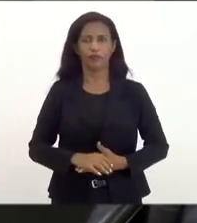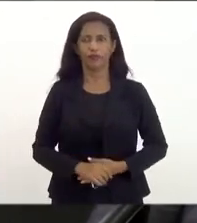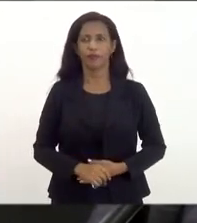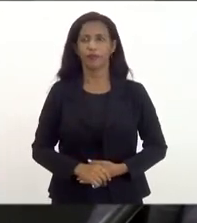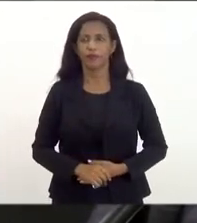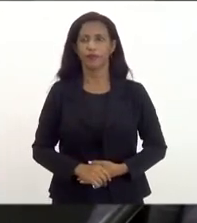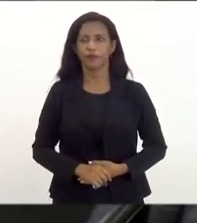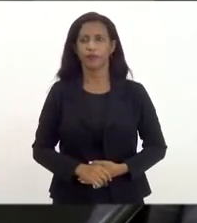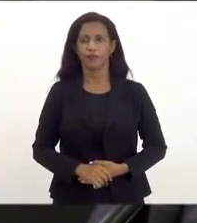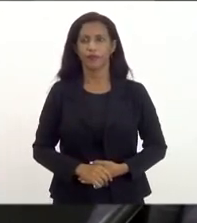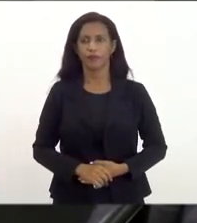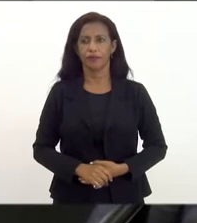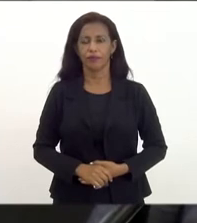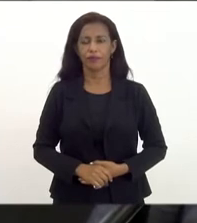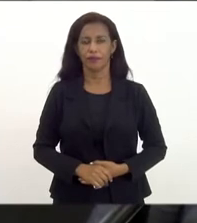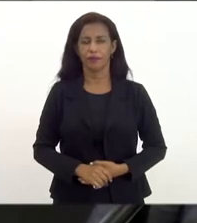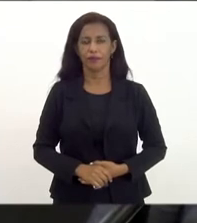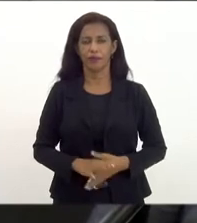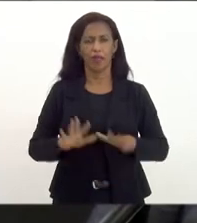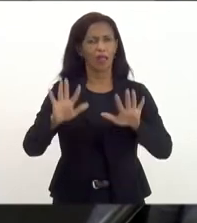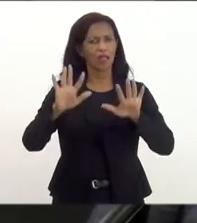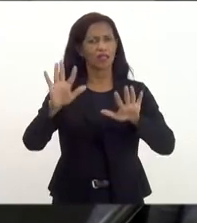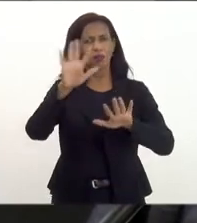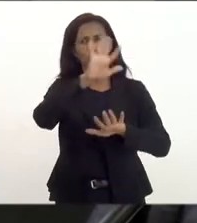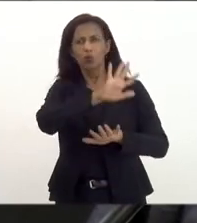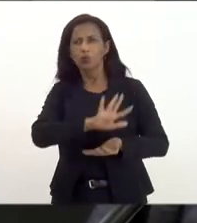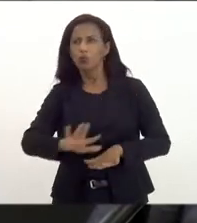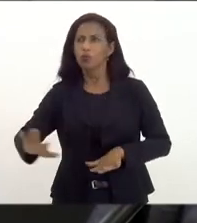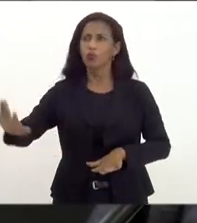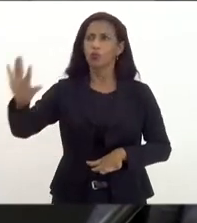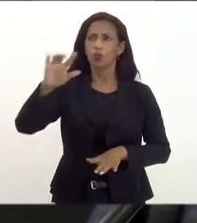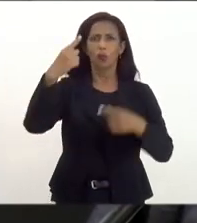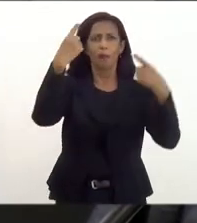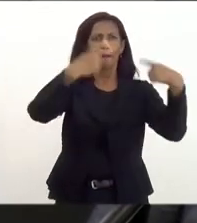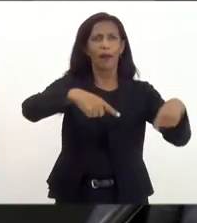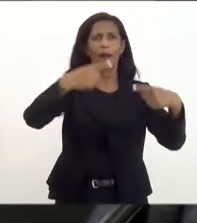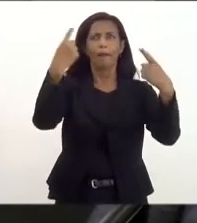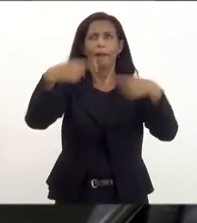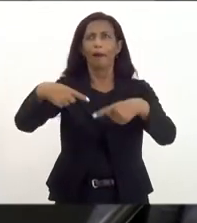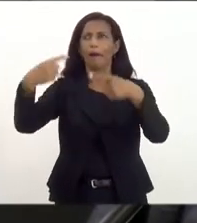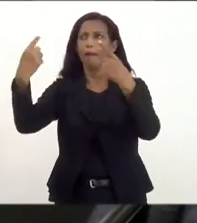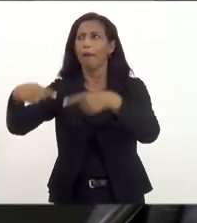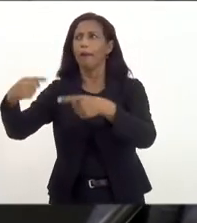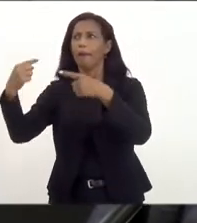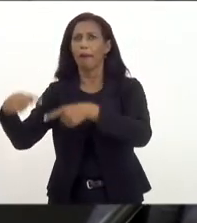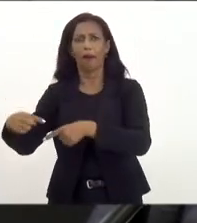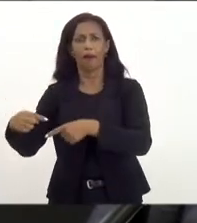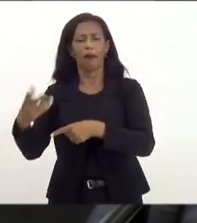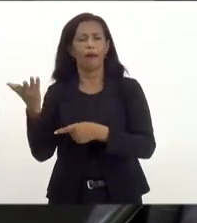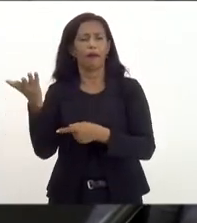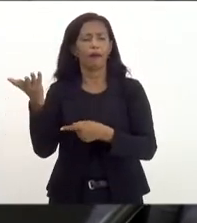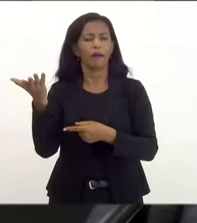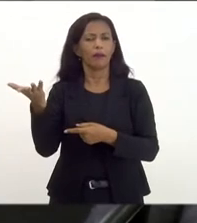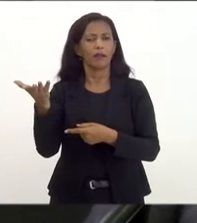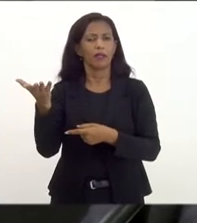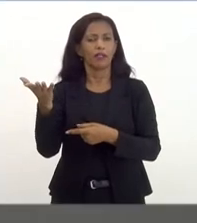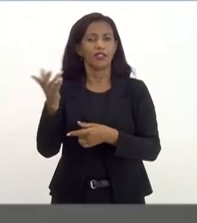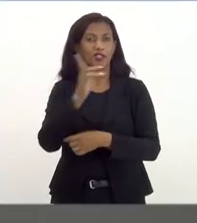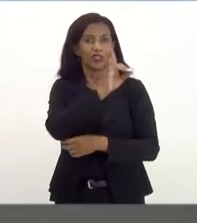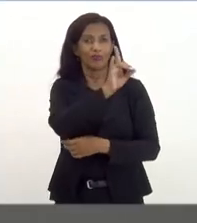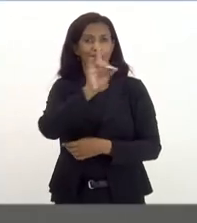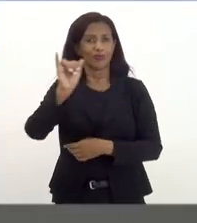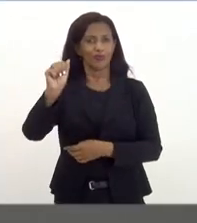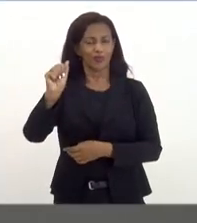E esses são todos os desafios que nós passamos em termos de dia de